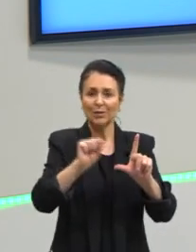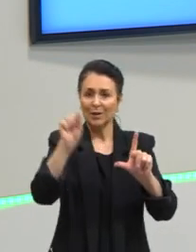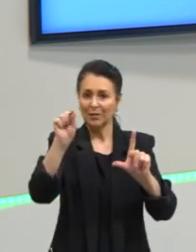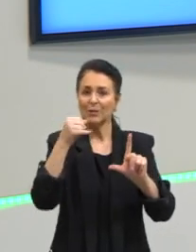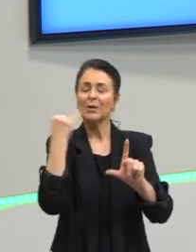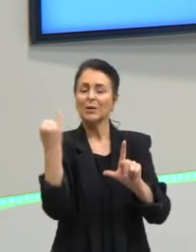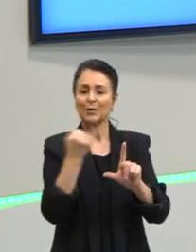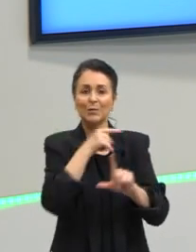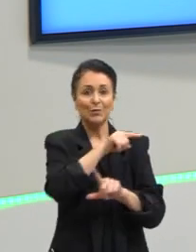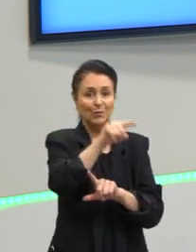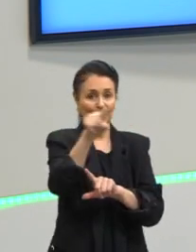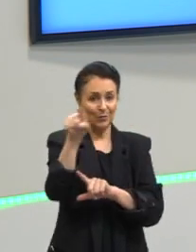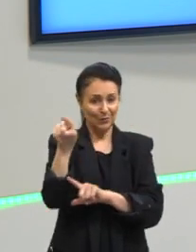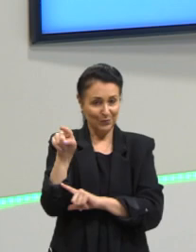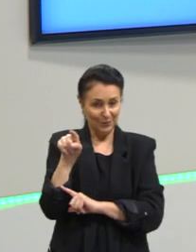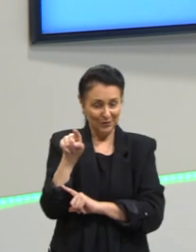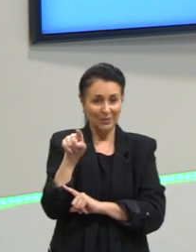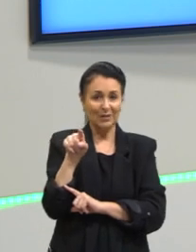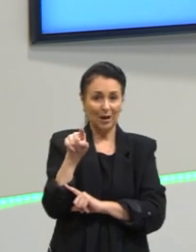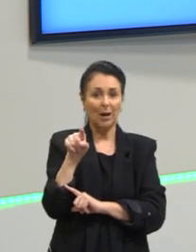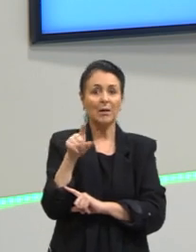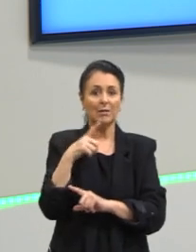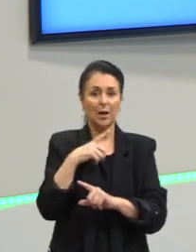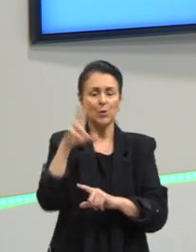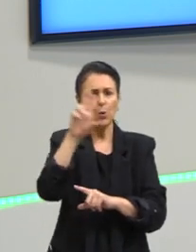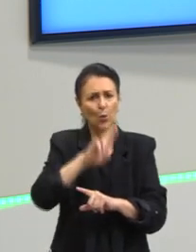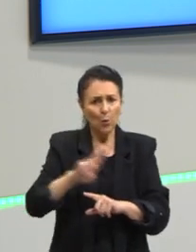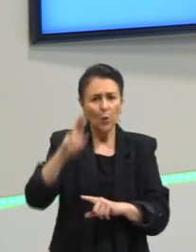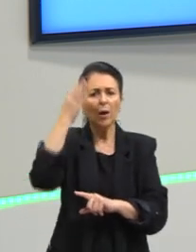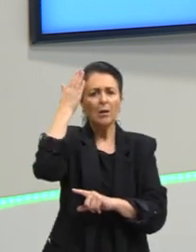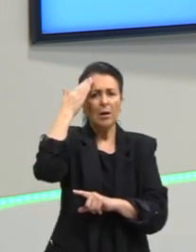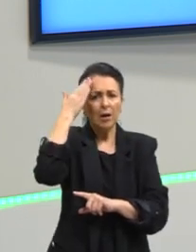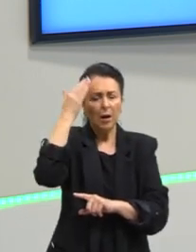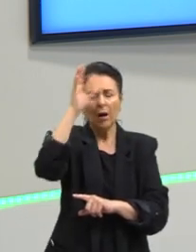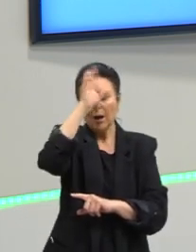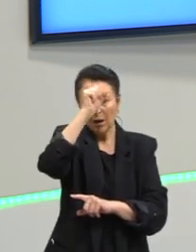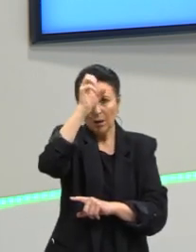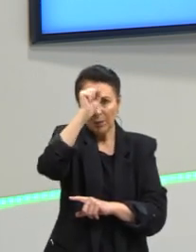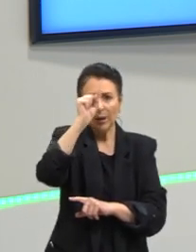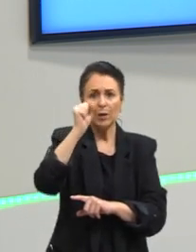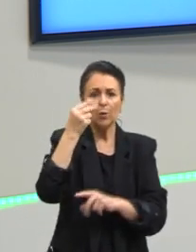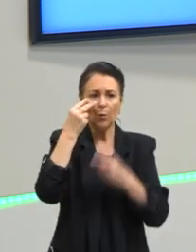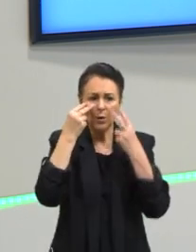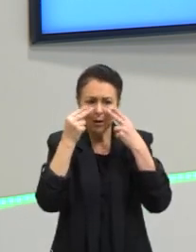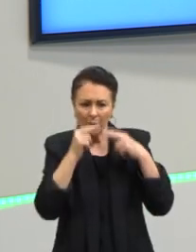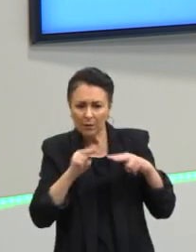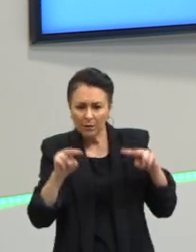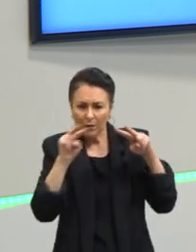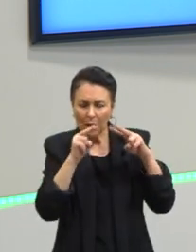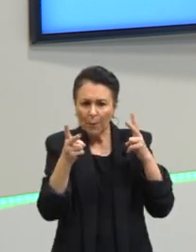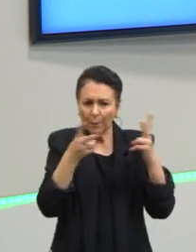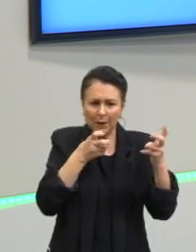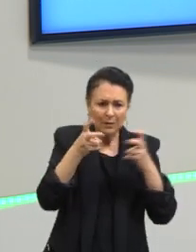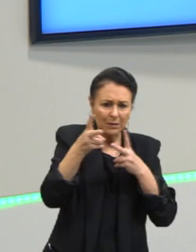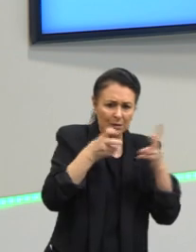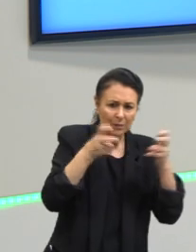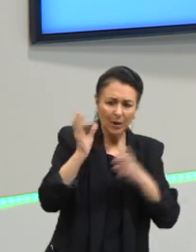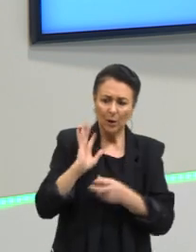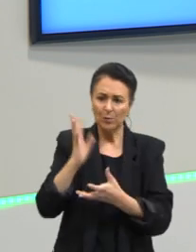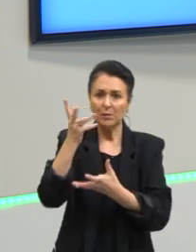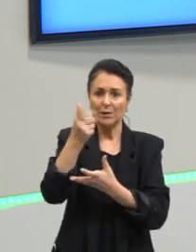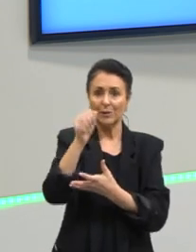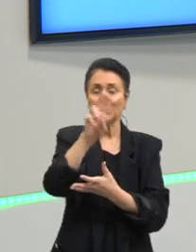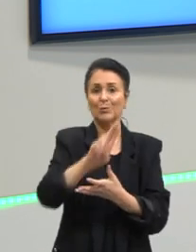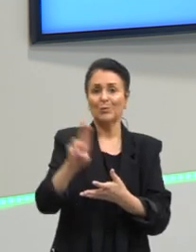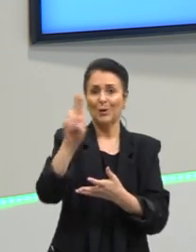muito importante que vocês se instrumentalizem né a conseguir enxergar no gráfico extrair os dados necessários para que